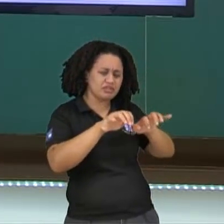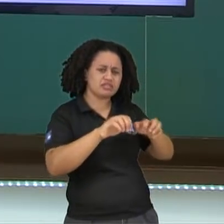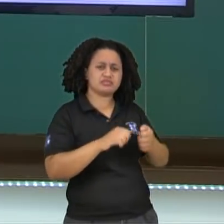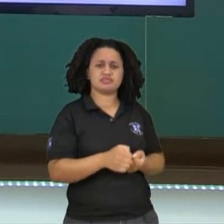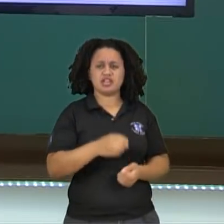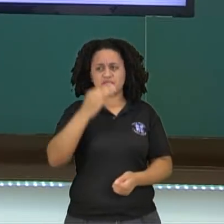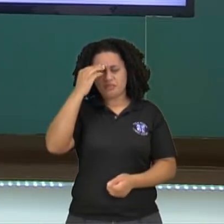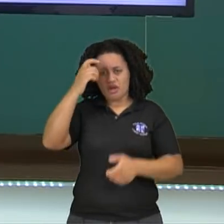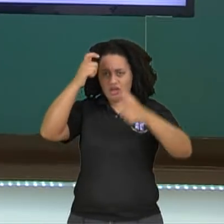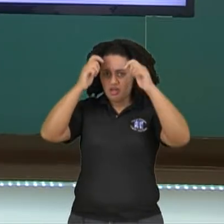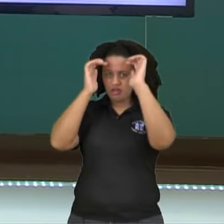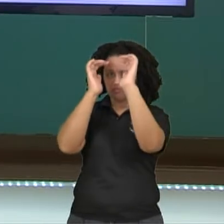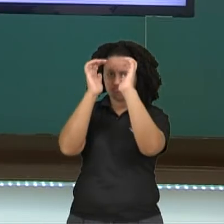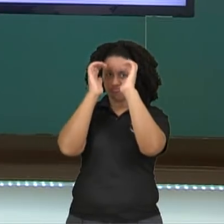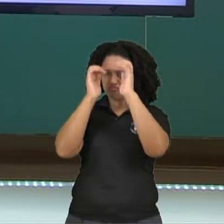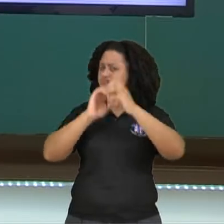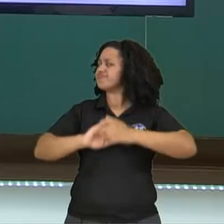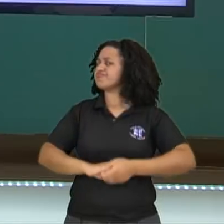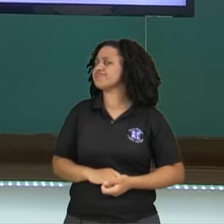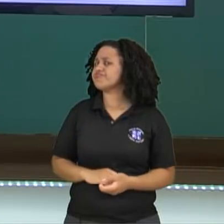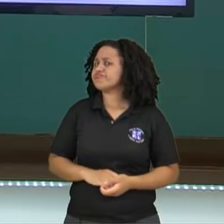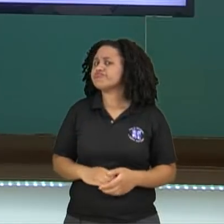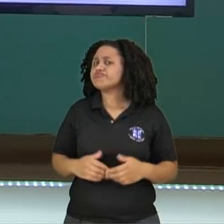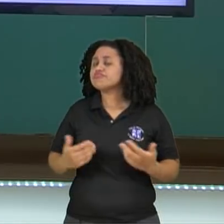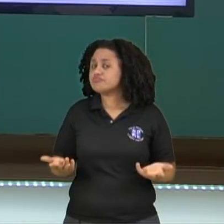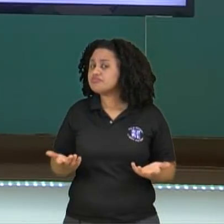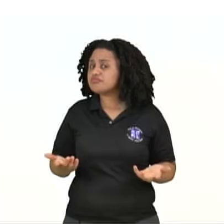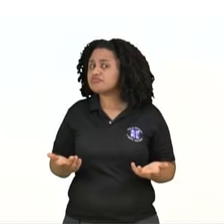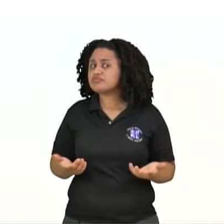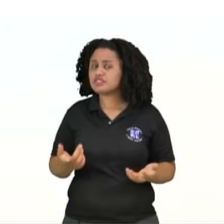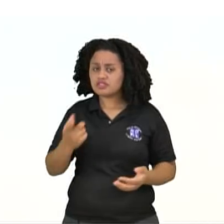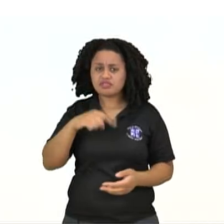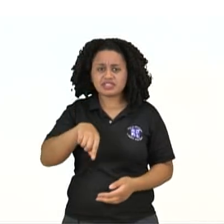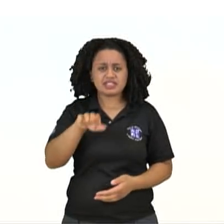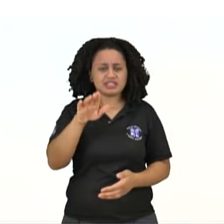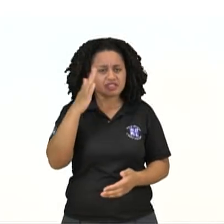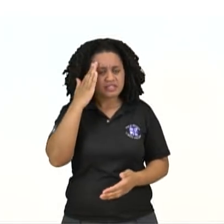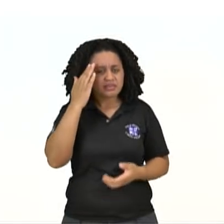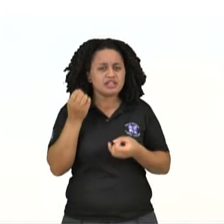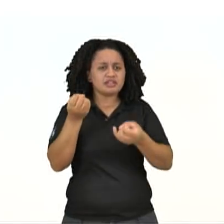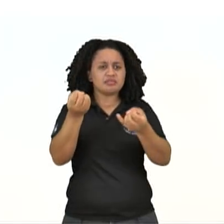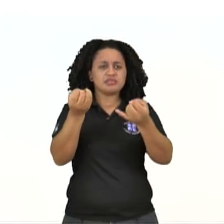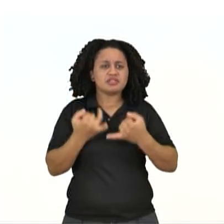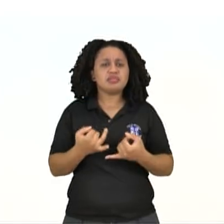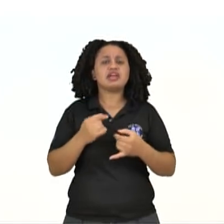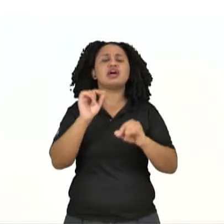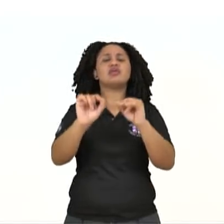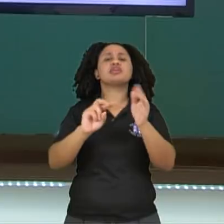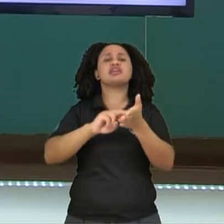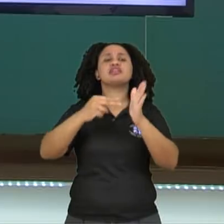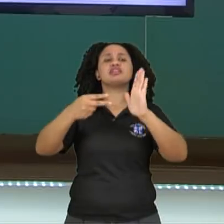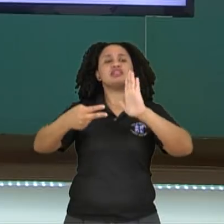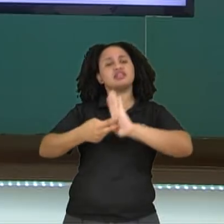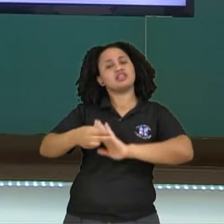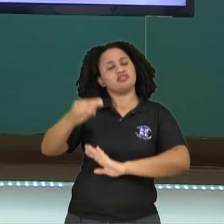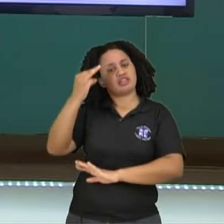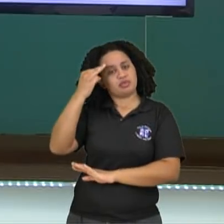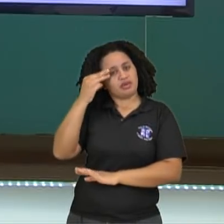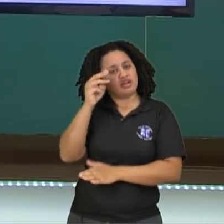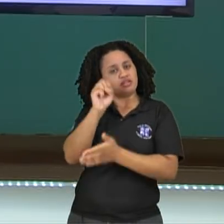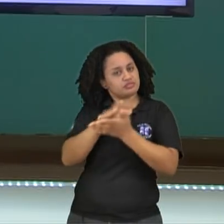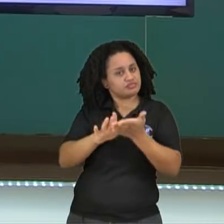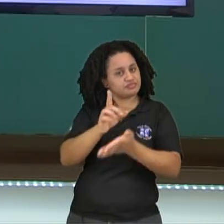Memória do cérebro? Ah, professor. Saberia descrever o significado da palavra memória? Aí uma atividadezinha aí para